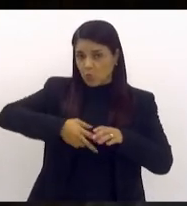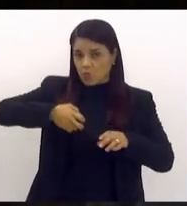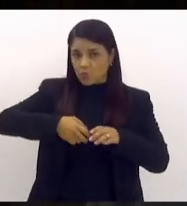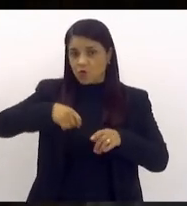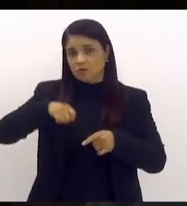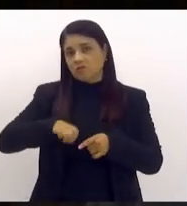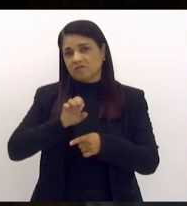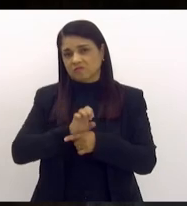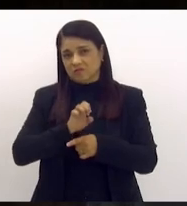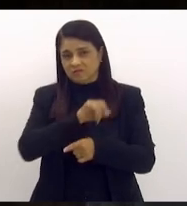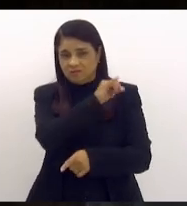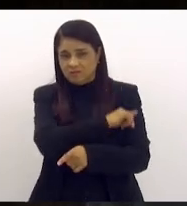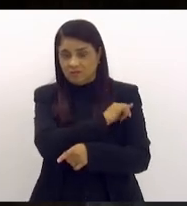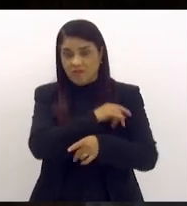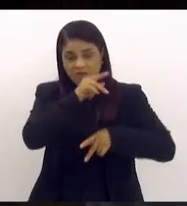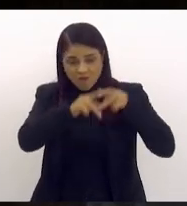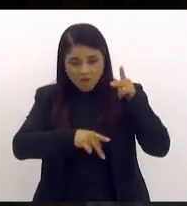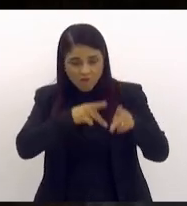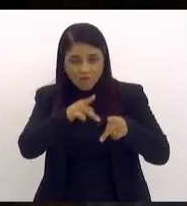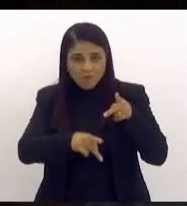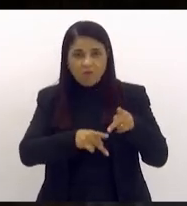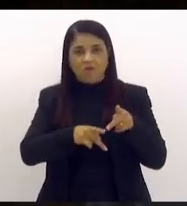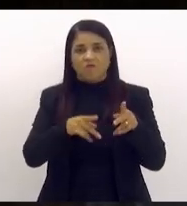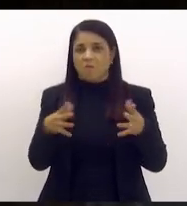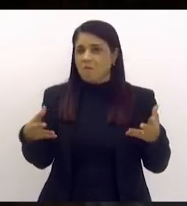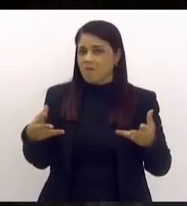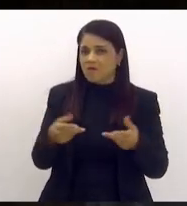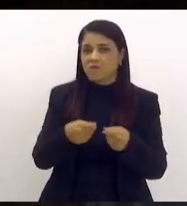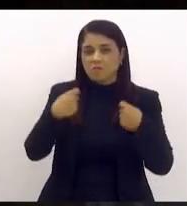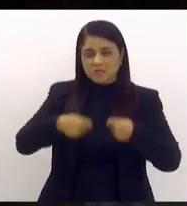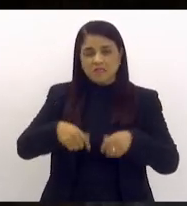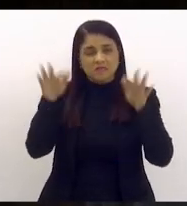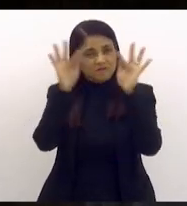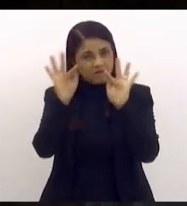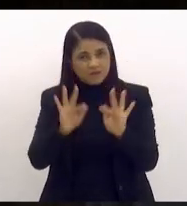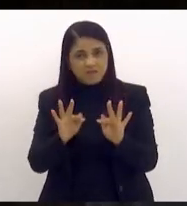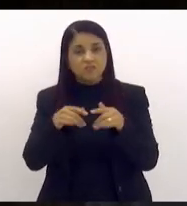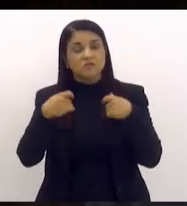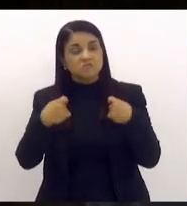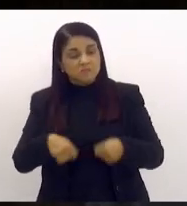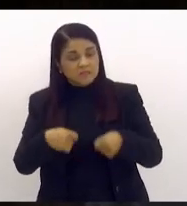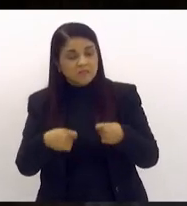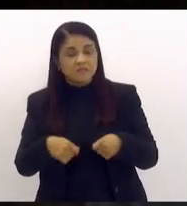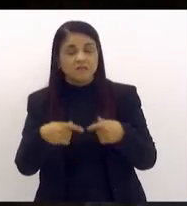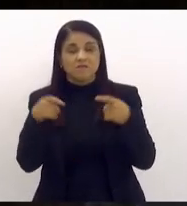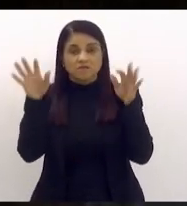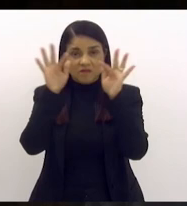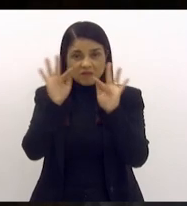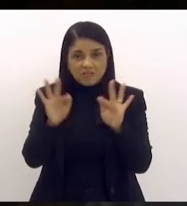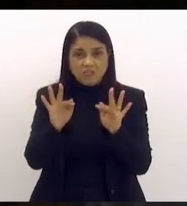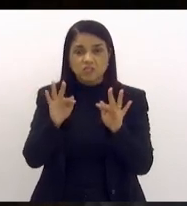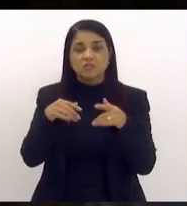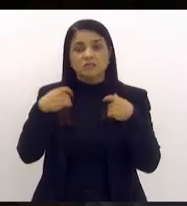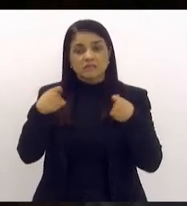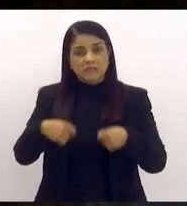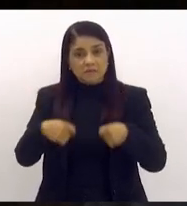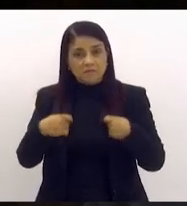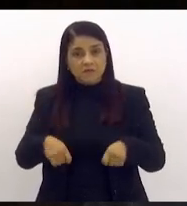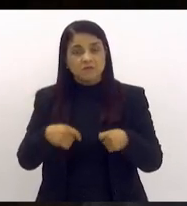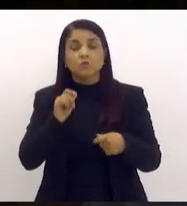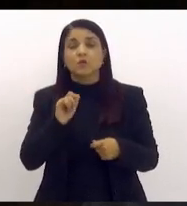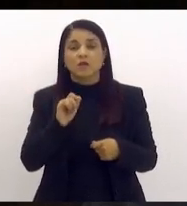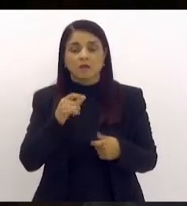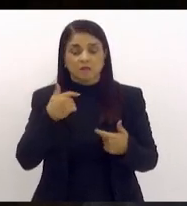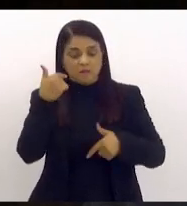povo que é um povo maravilhoso povo do Rio de Janeiro merece ser feliz e para ser feliz precisa ter emprego de qualidade o que não